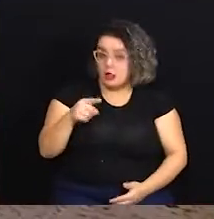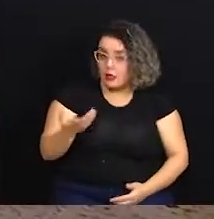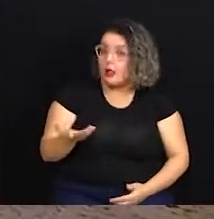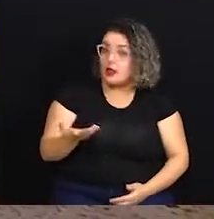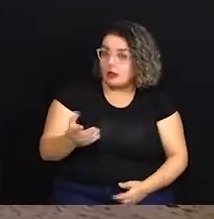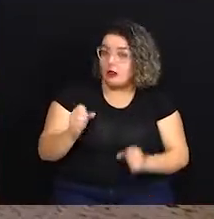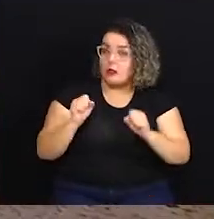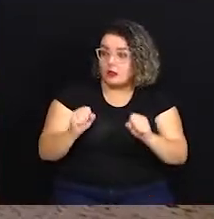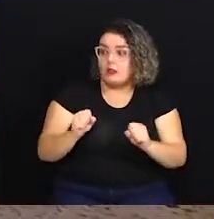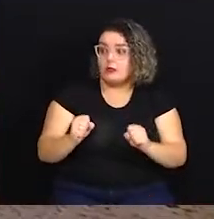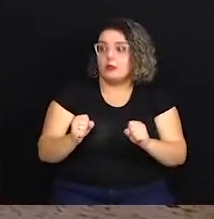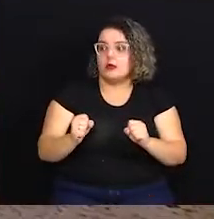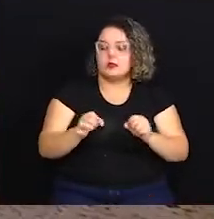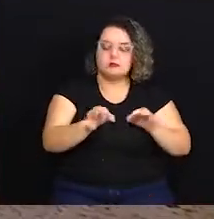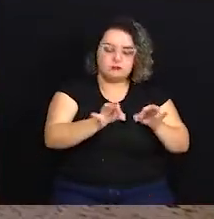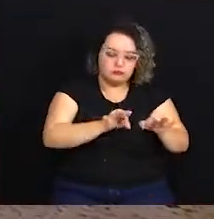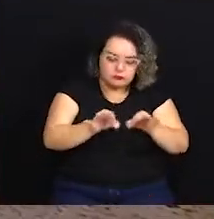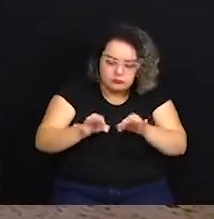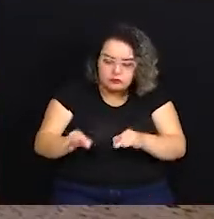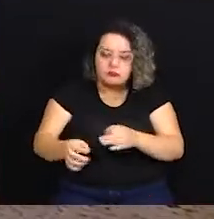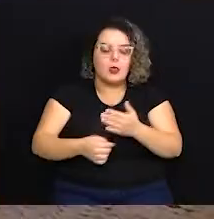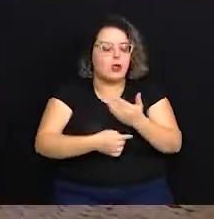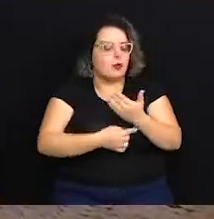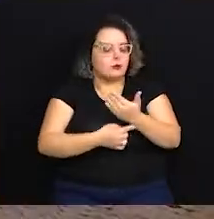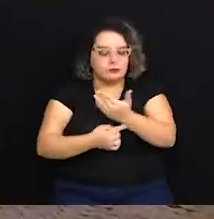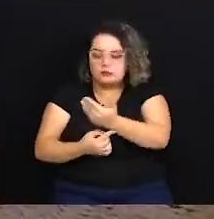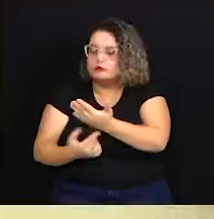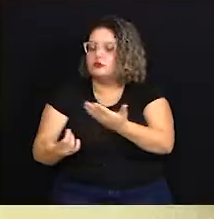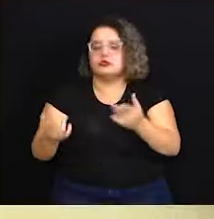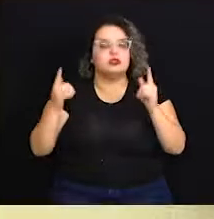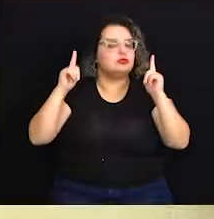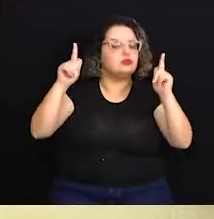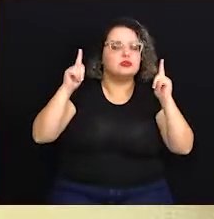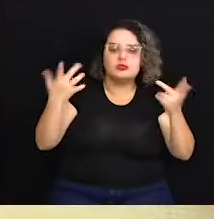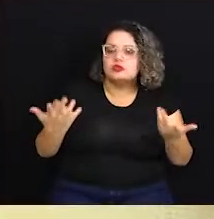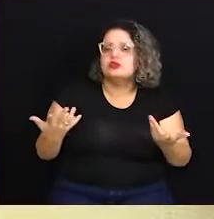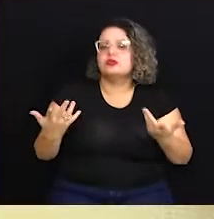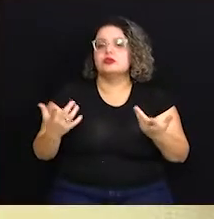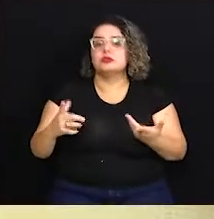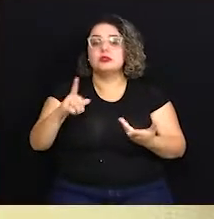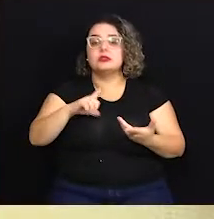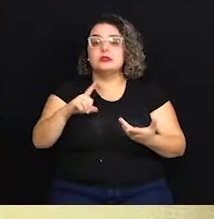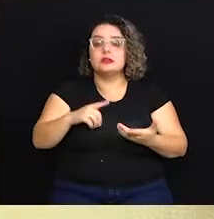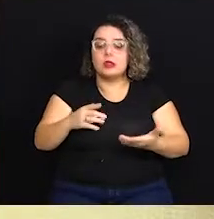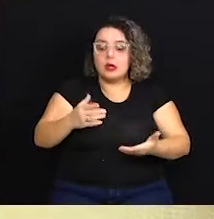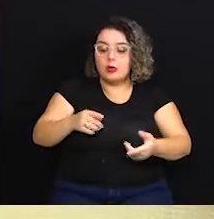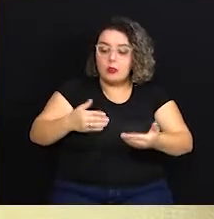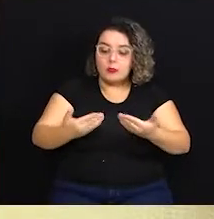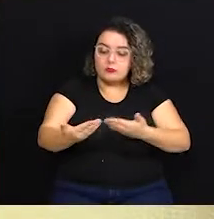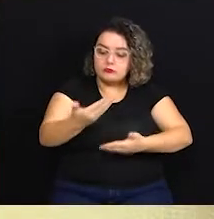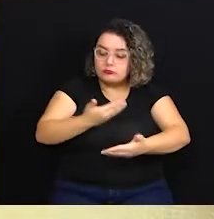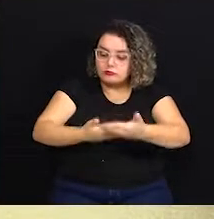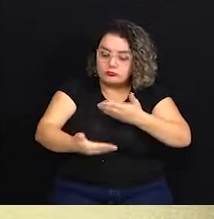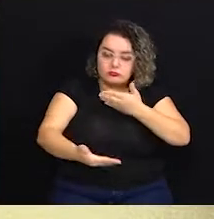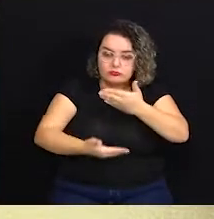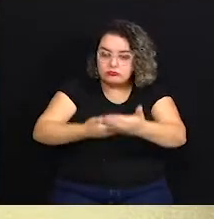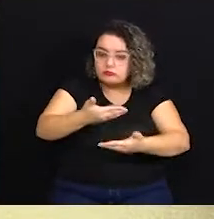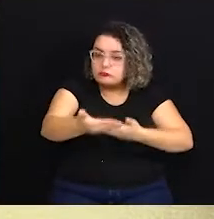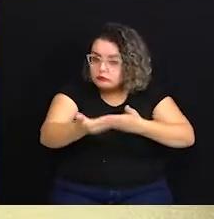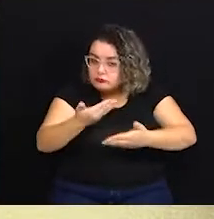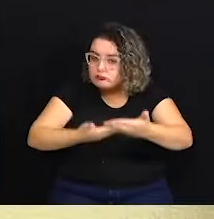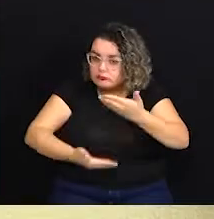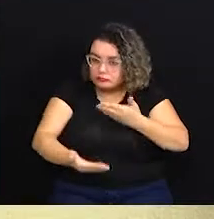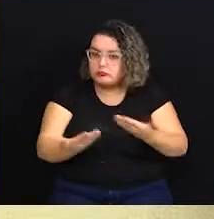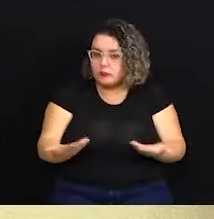ser instagramável, ela pode ser tecnológica, divertida, ter uma mediação, né, com